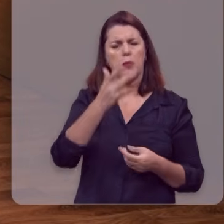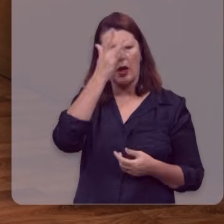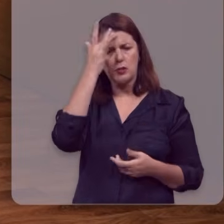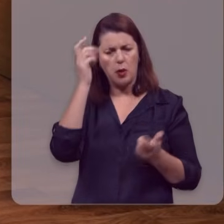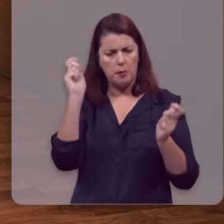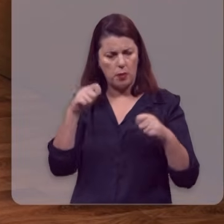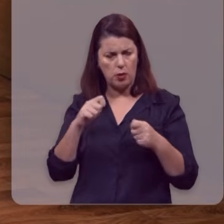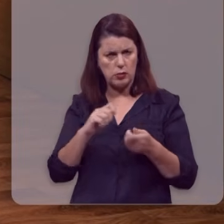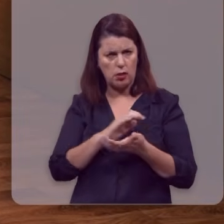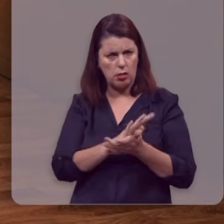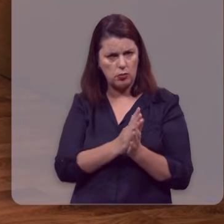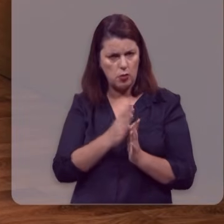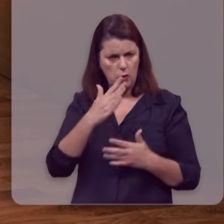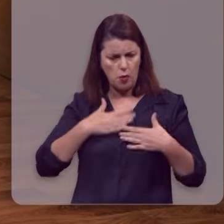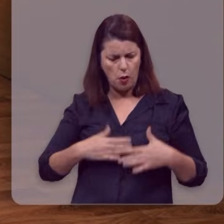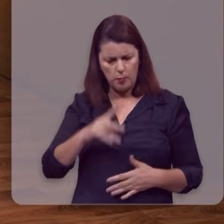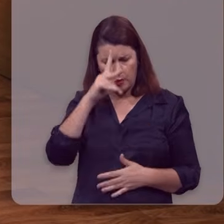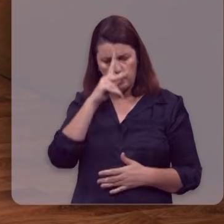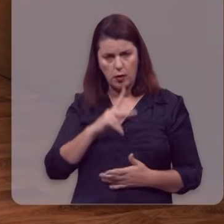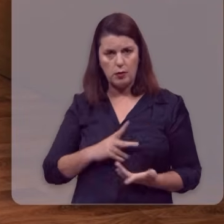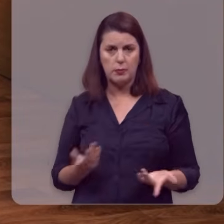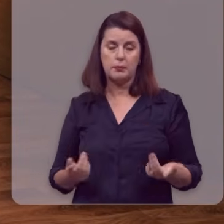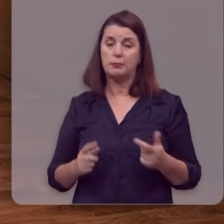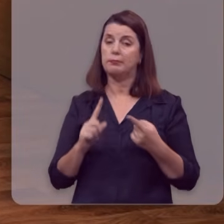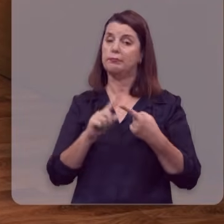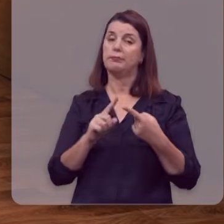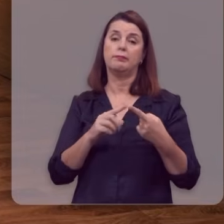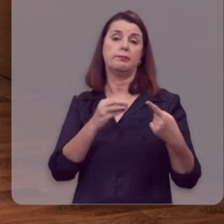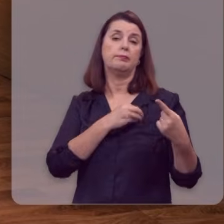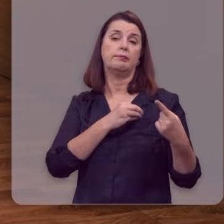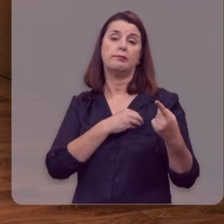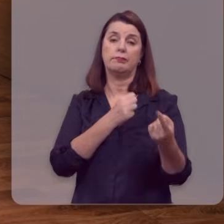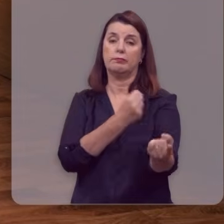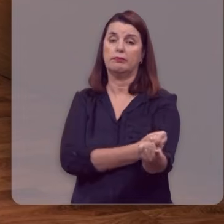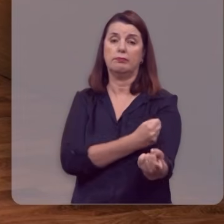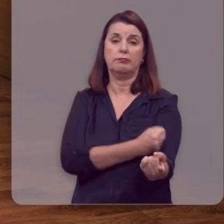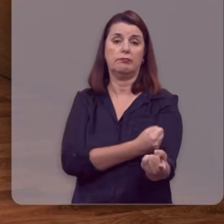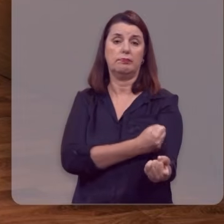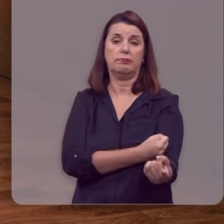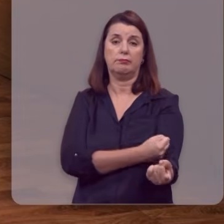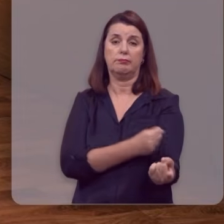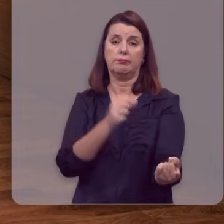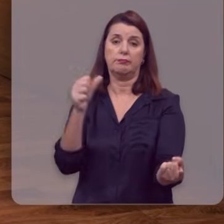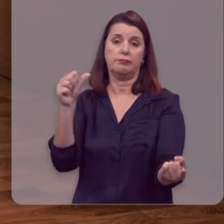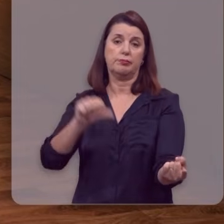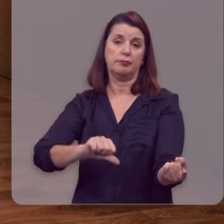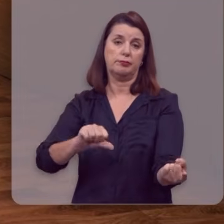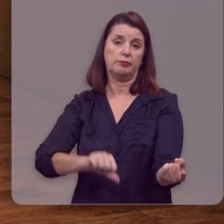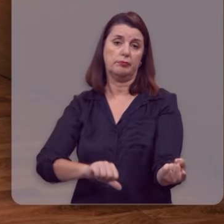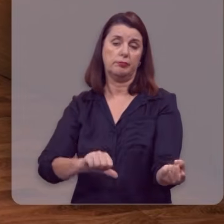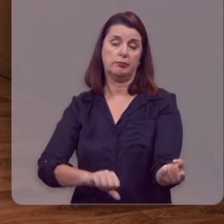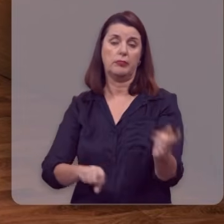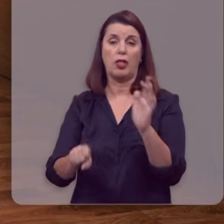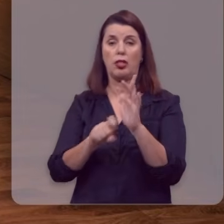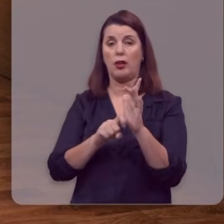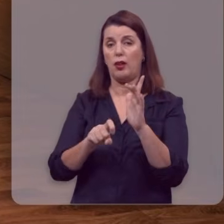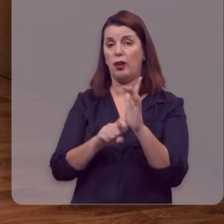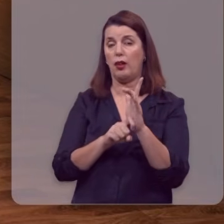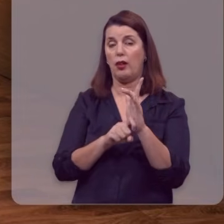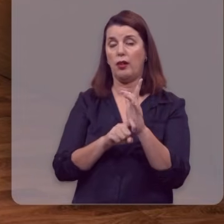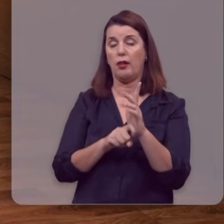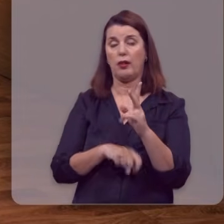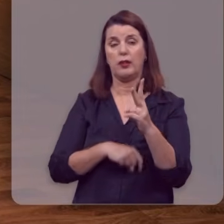Primeiro, rendendo-se ao pecado, aos vícios degradantes, às